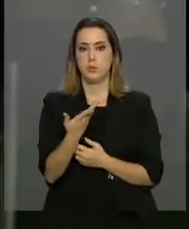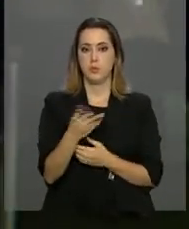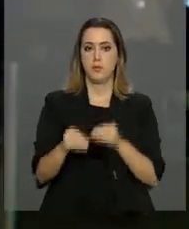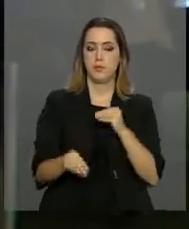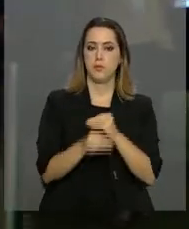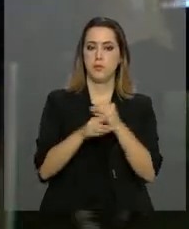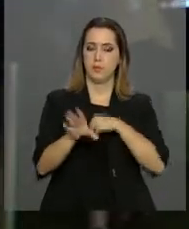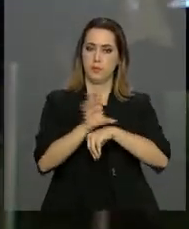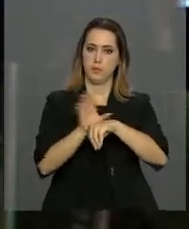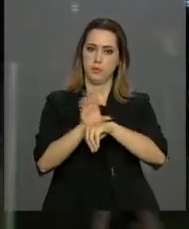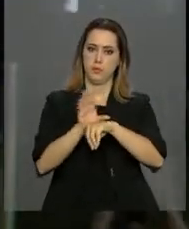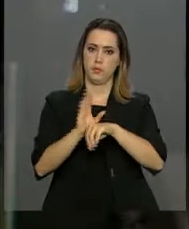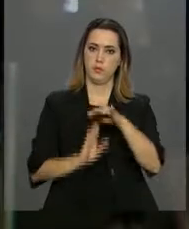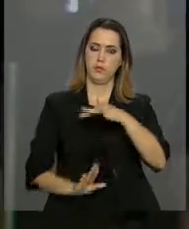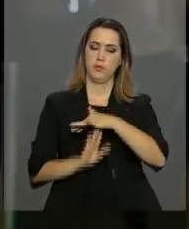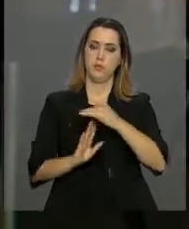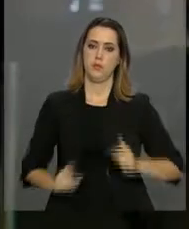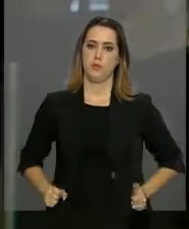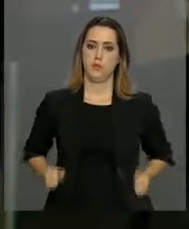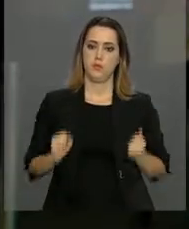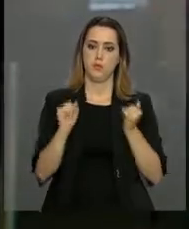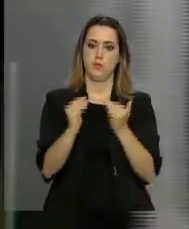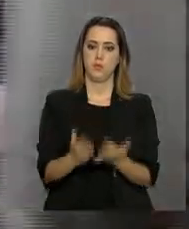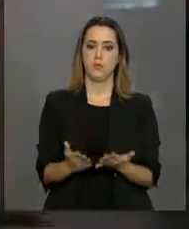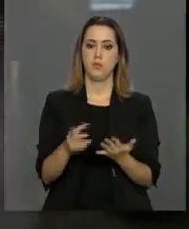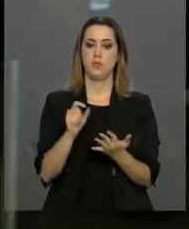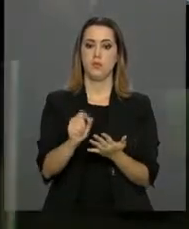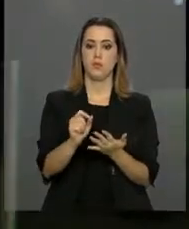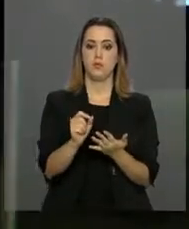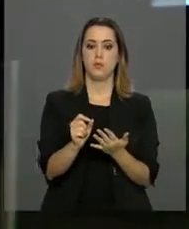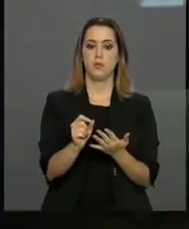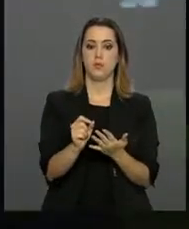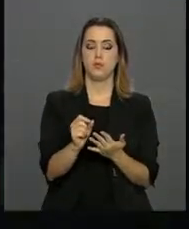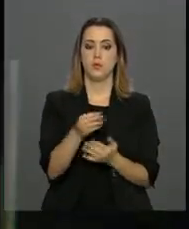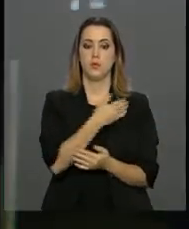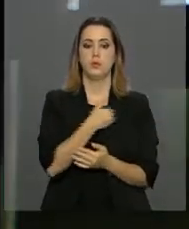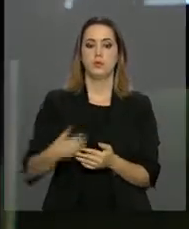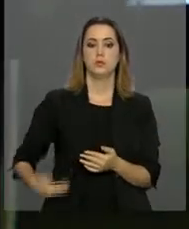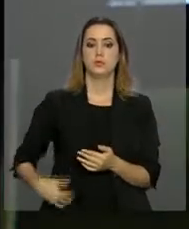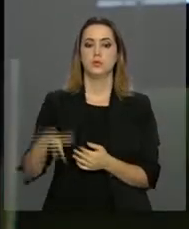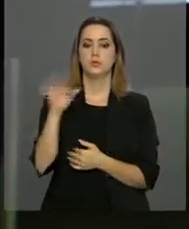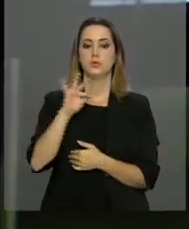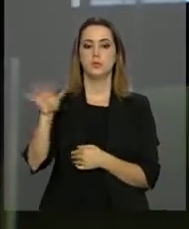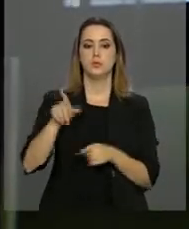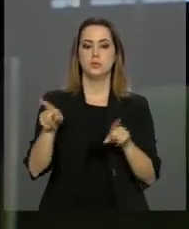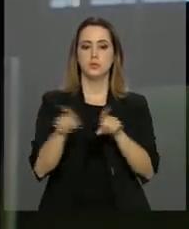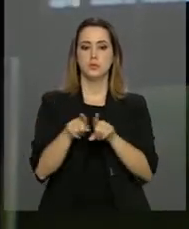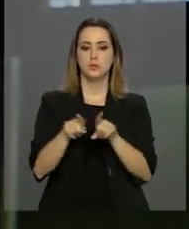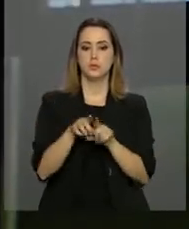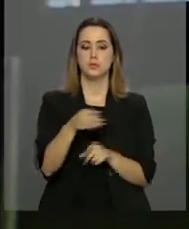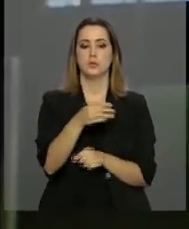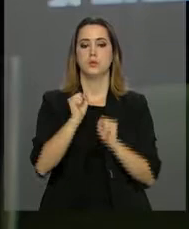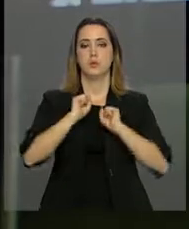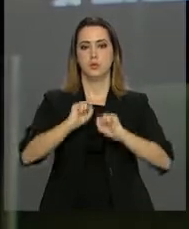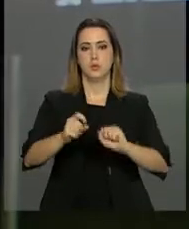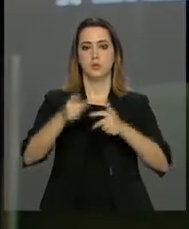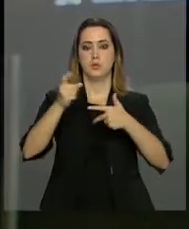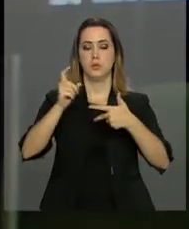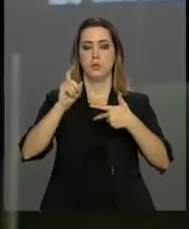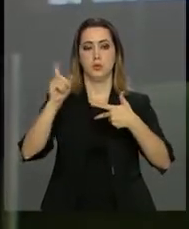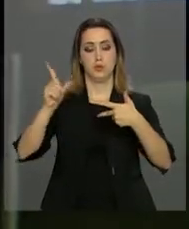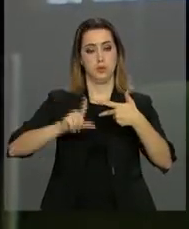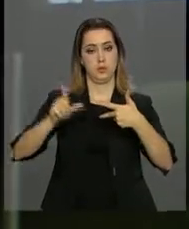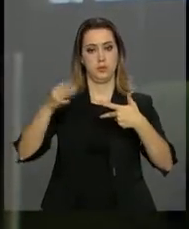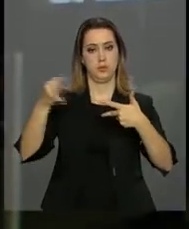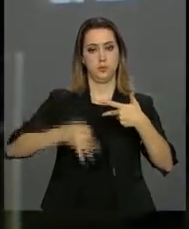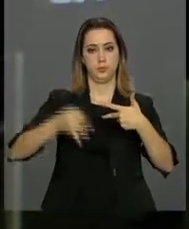de emenda à constituição limita o crescimento dos gastos públicos da união incluindo também os poderes legislativo e judiciário